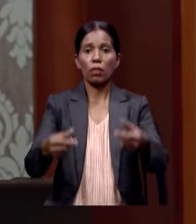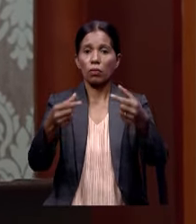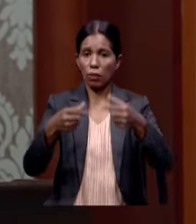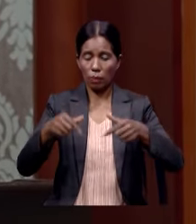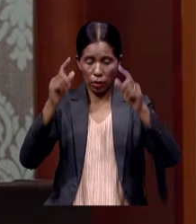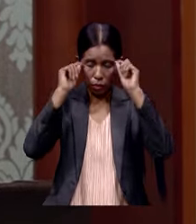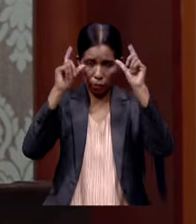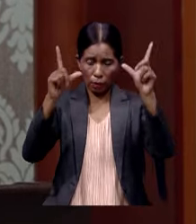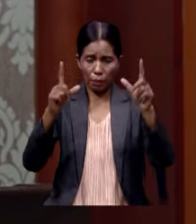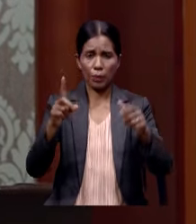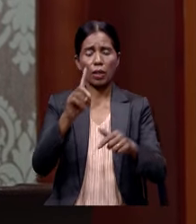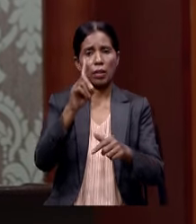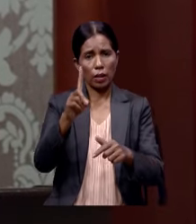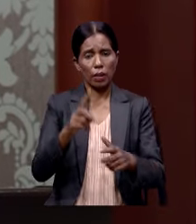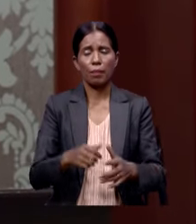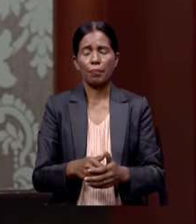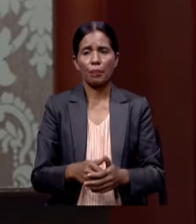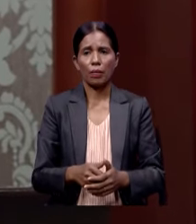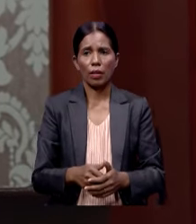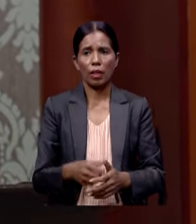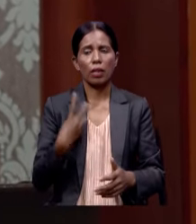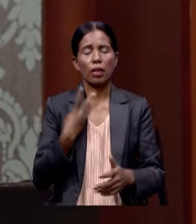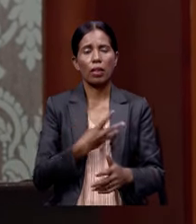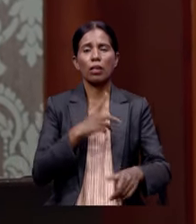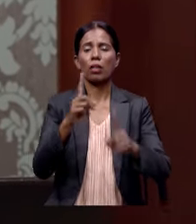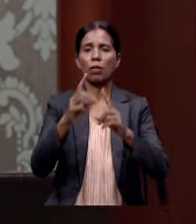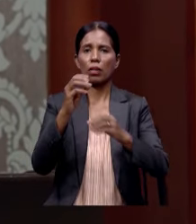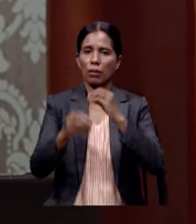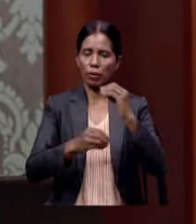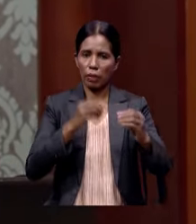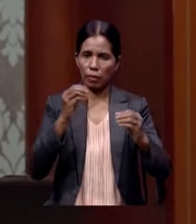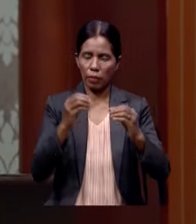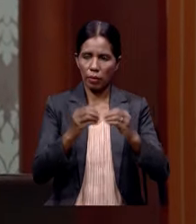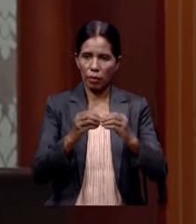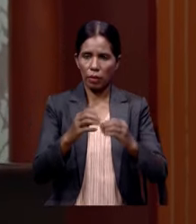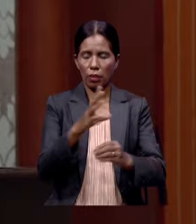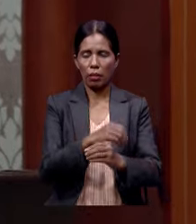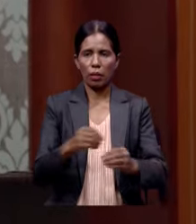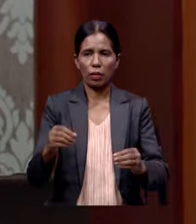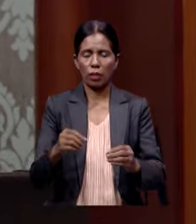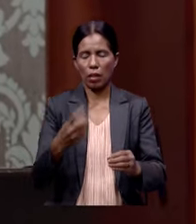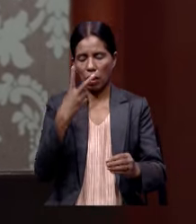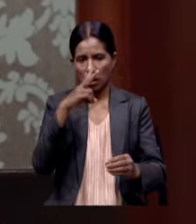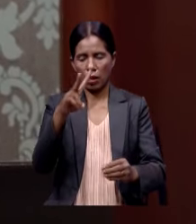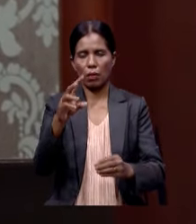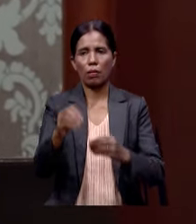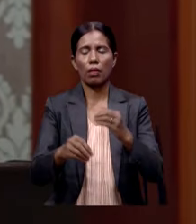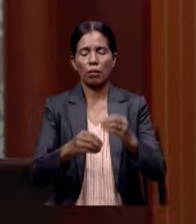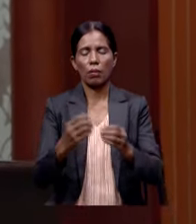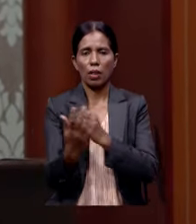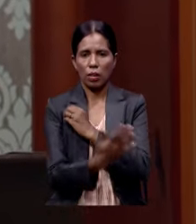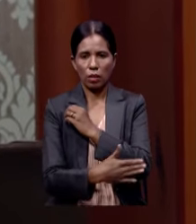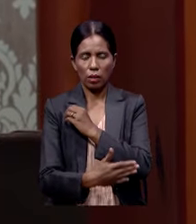E a ponto Ida Tanfali, Maca e Tacualia Conabá, entendimento entre Rai